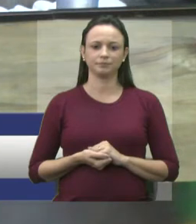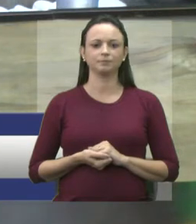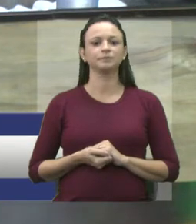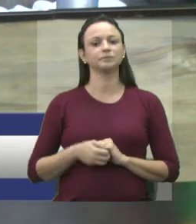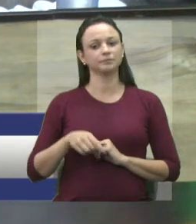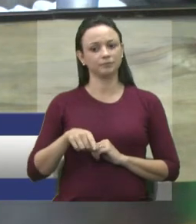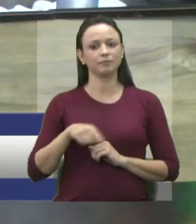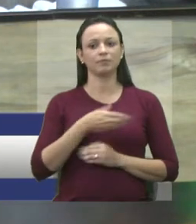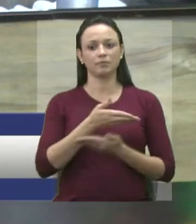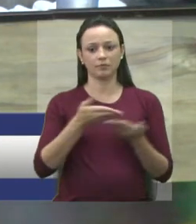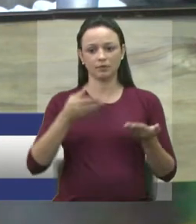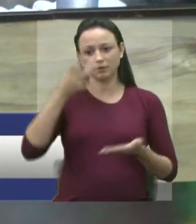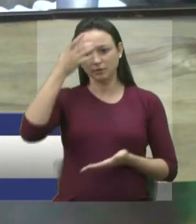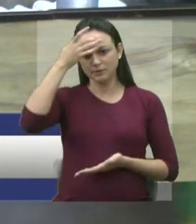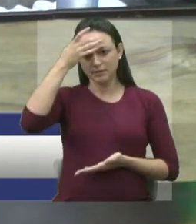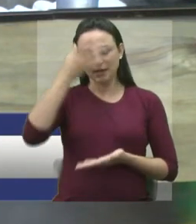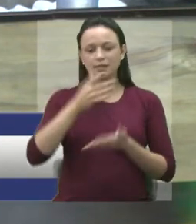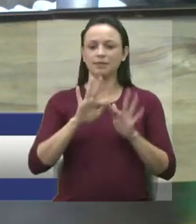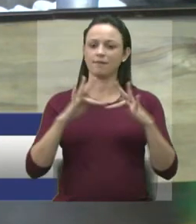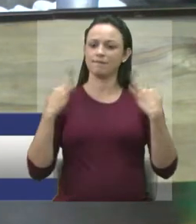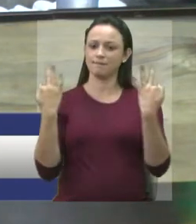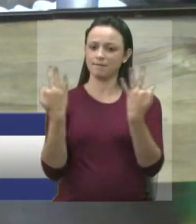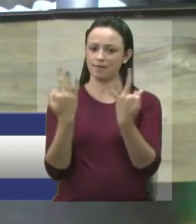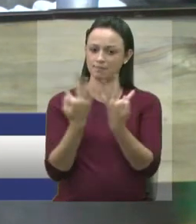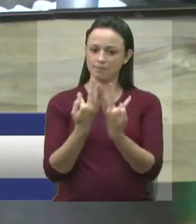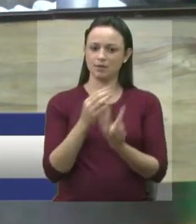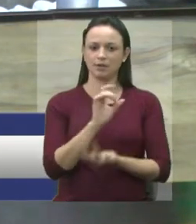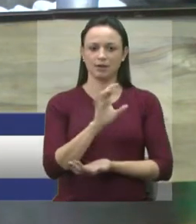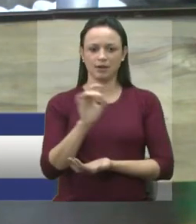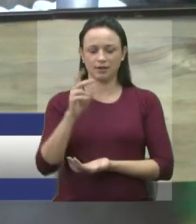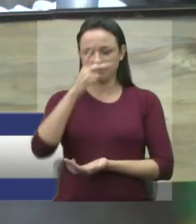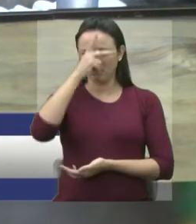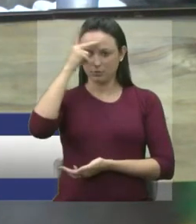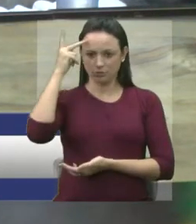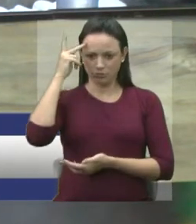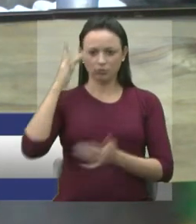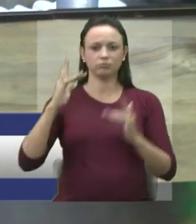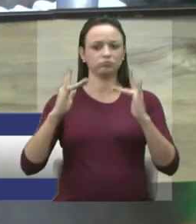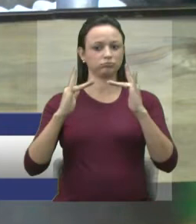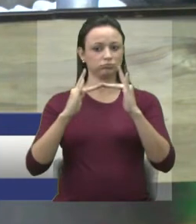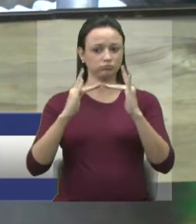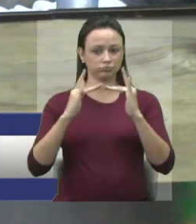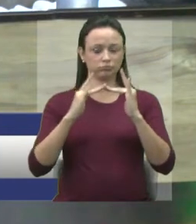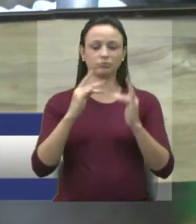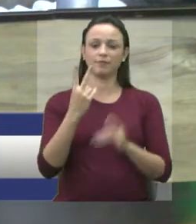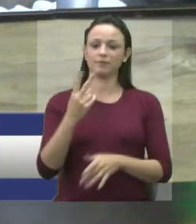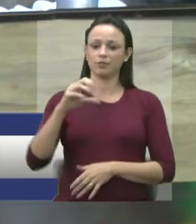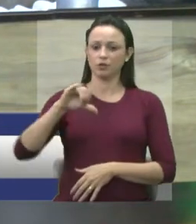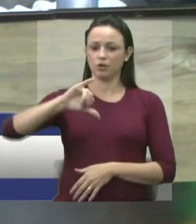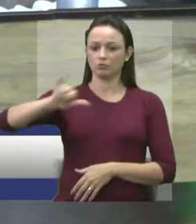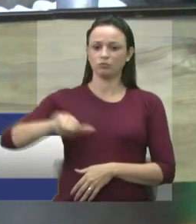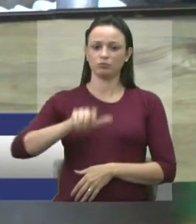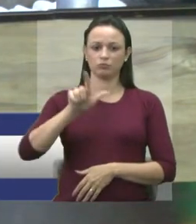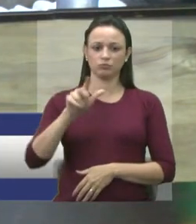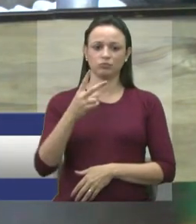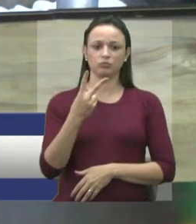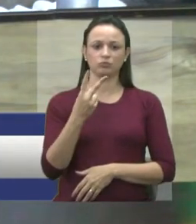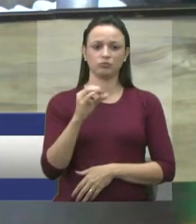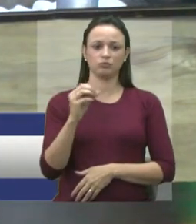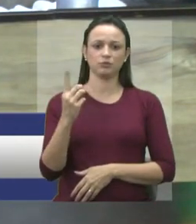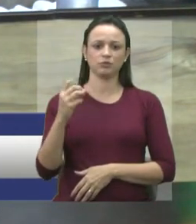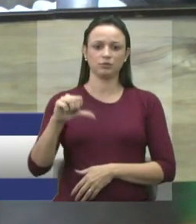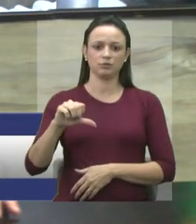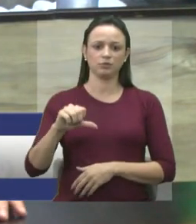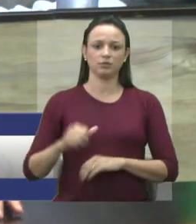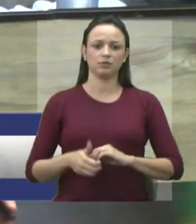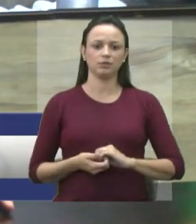deste ato se dê ciência à família dos extintos. Sala das Sessões, 29 de julho de